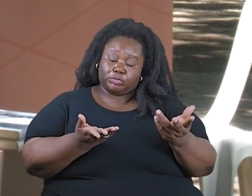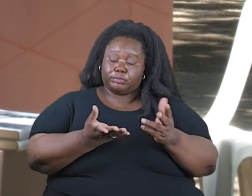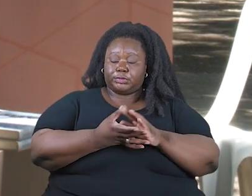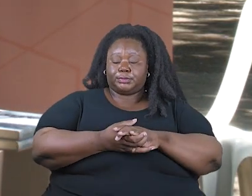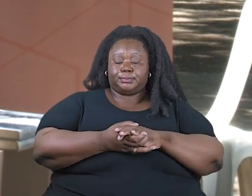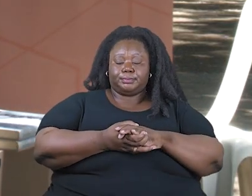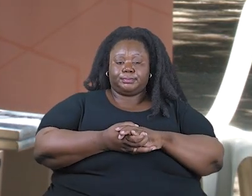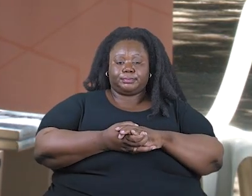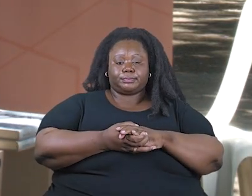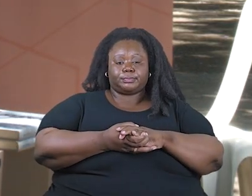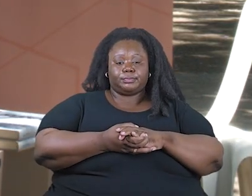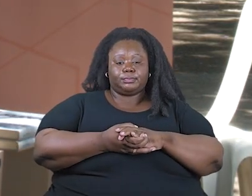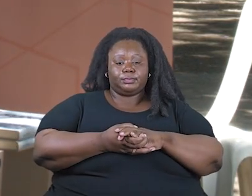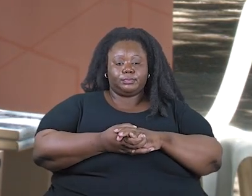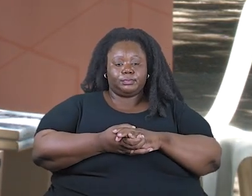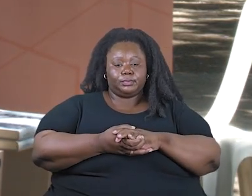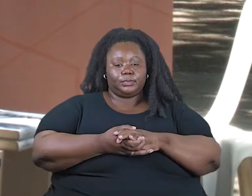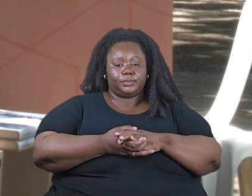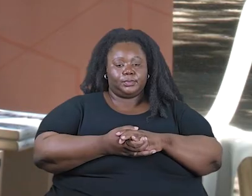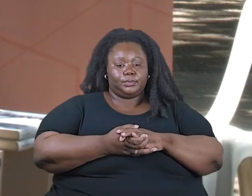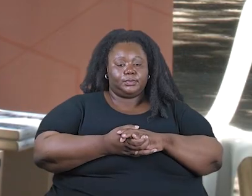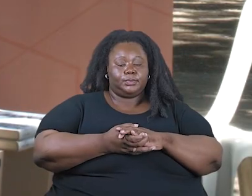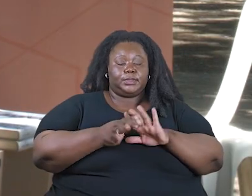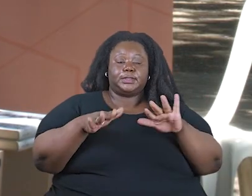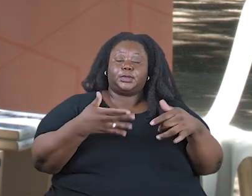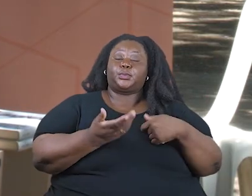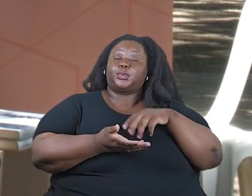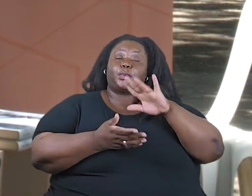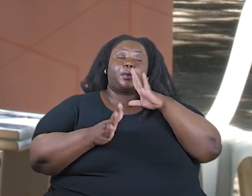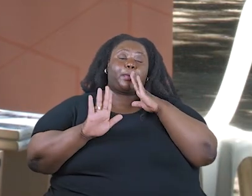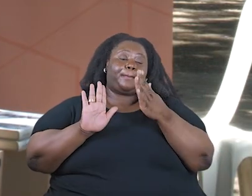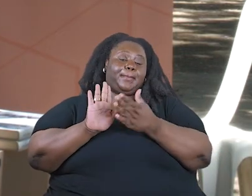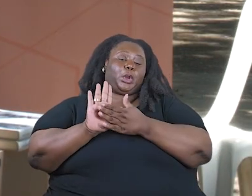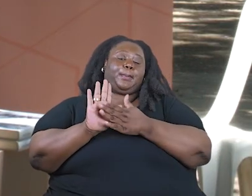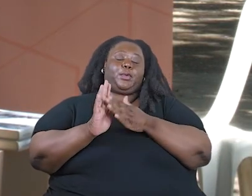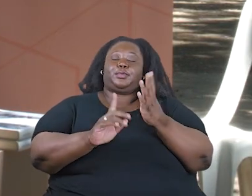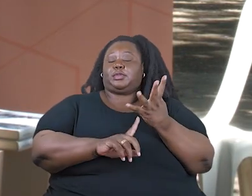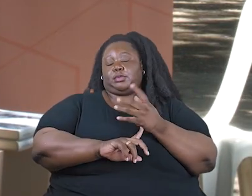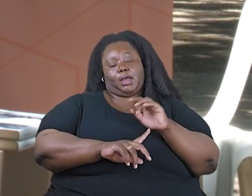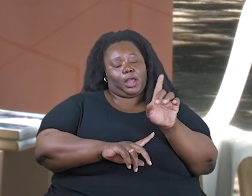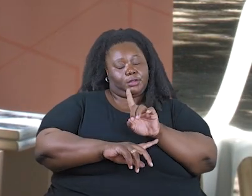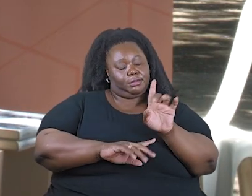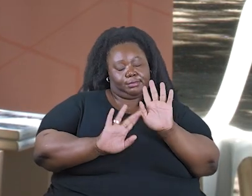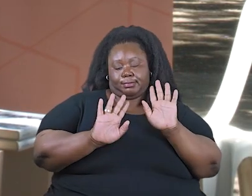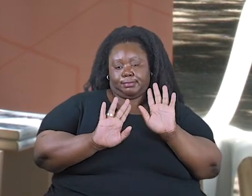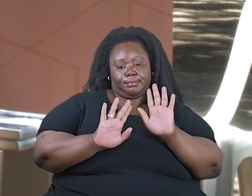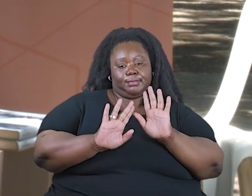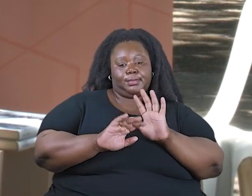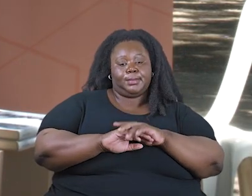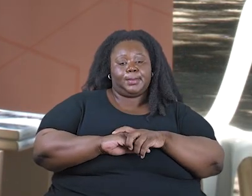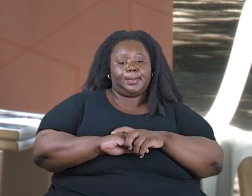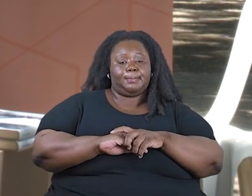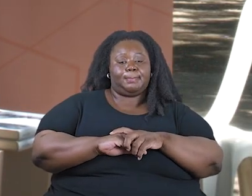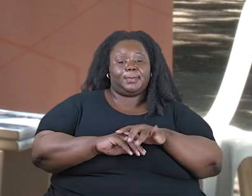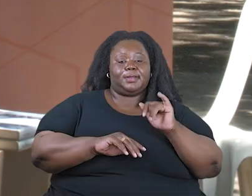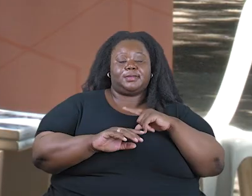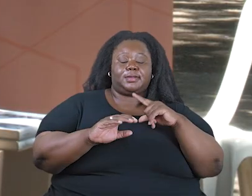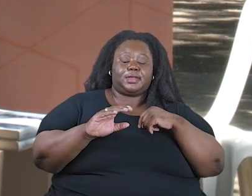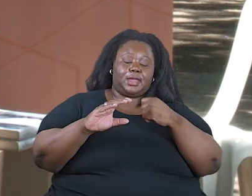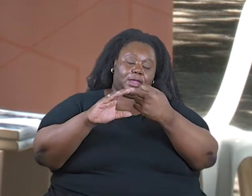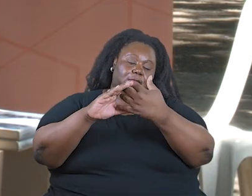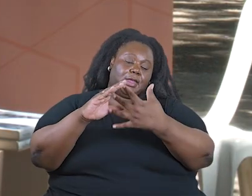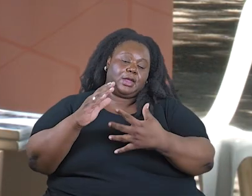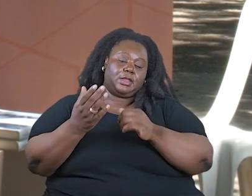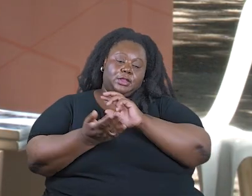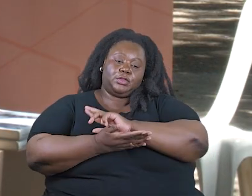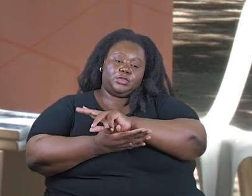Entendi. Então, não depende de uma proposta do artista, desde que tenha essas características